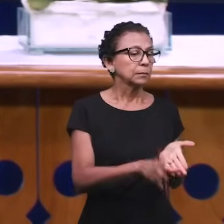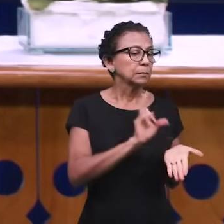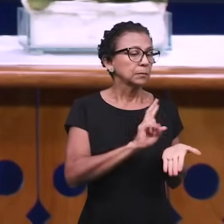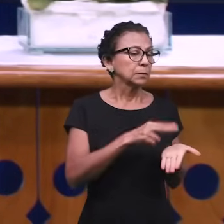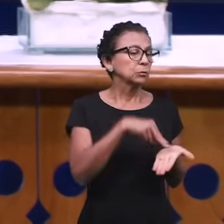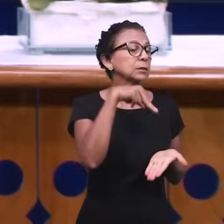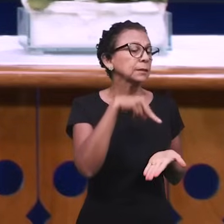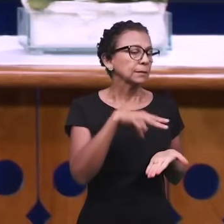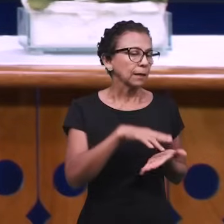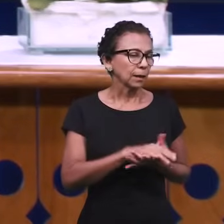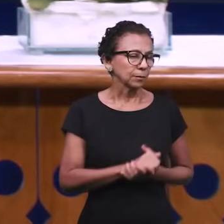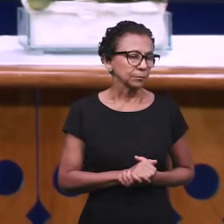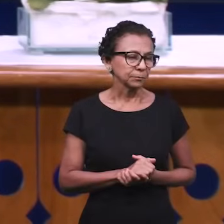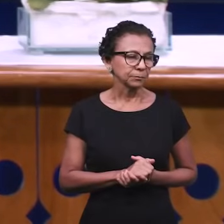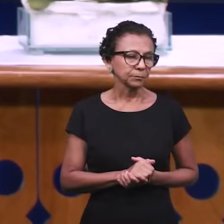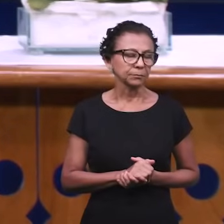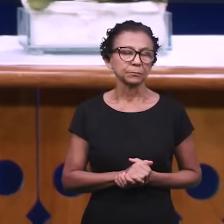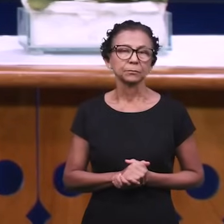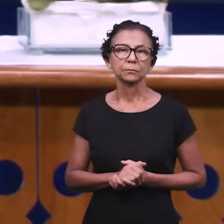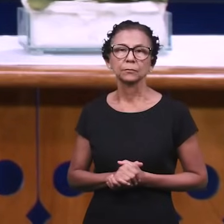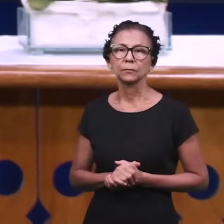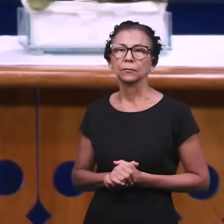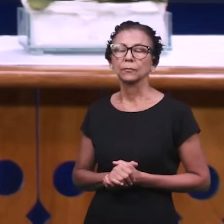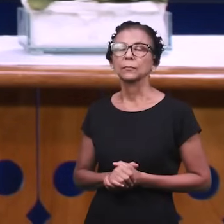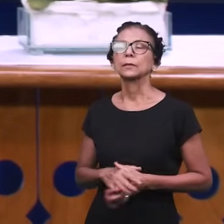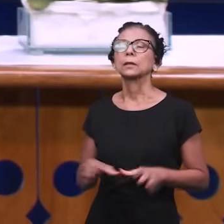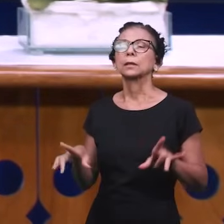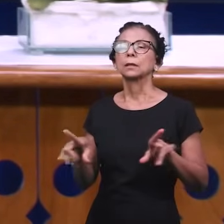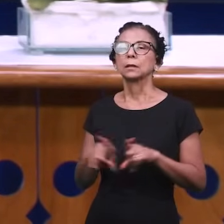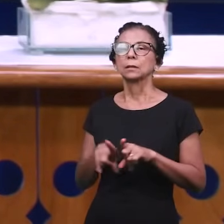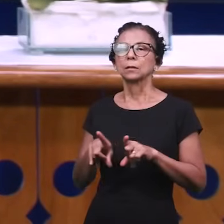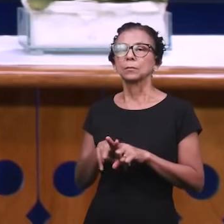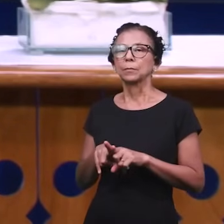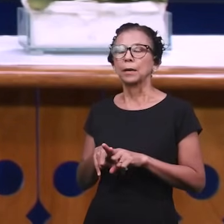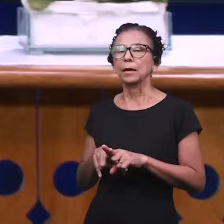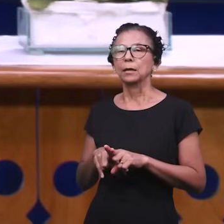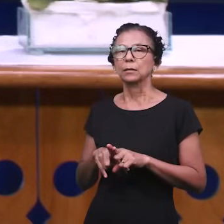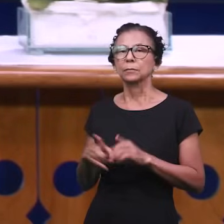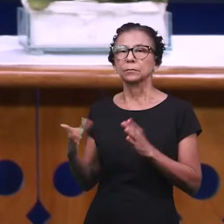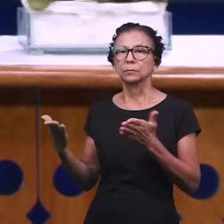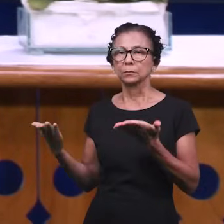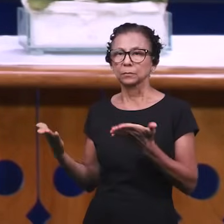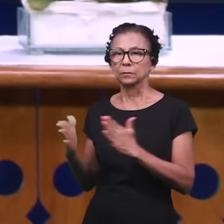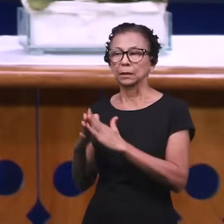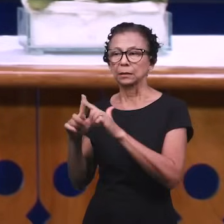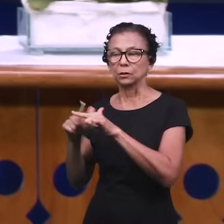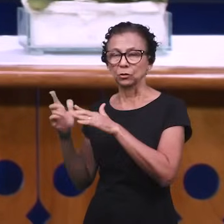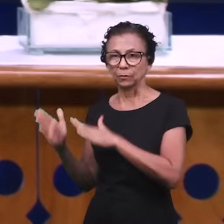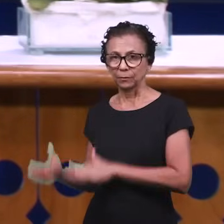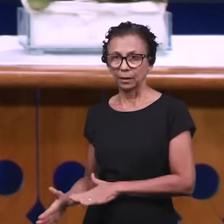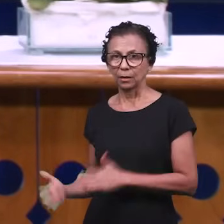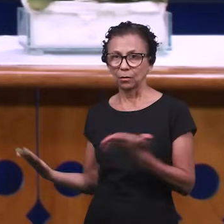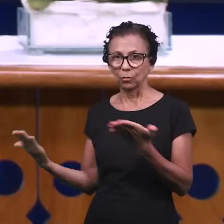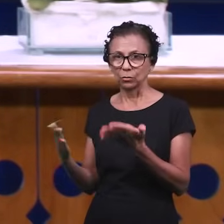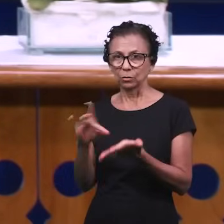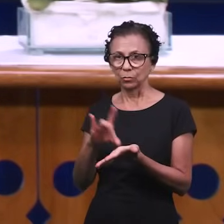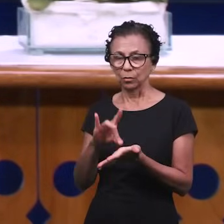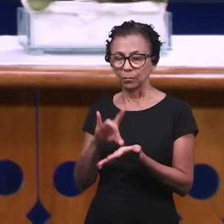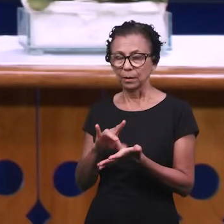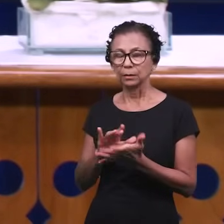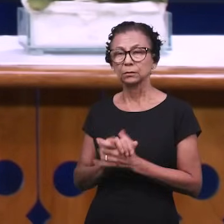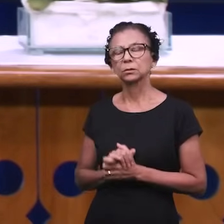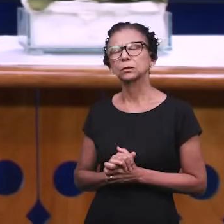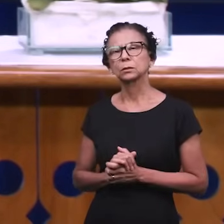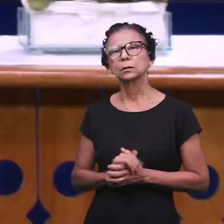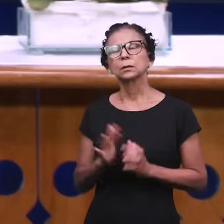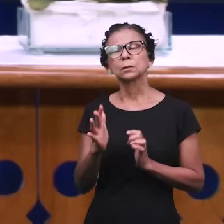quando os remidos se completarem e houver o toque da última trombeta, o Senhor também, como fez a